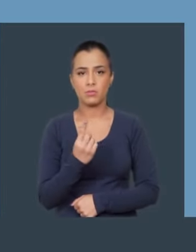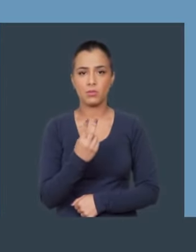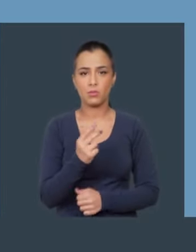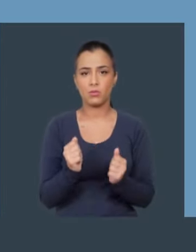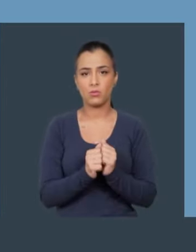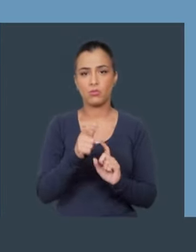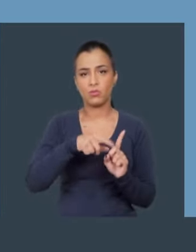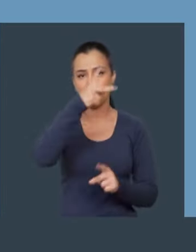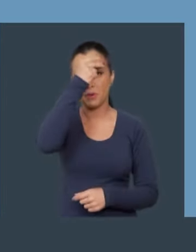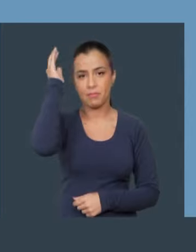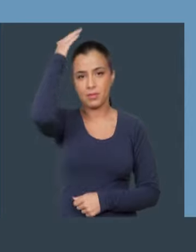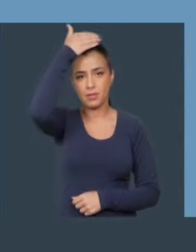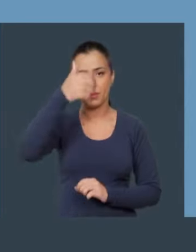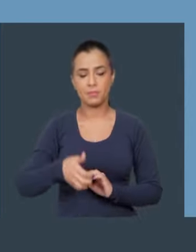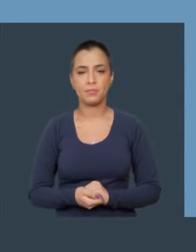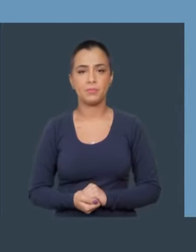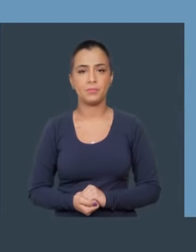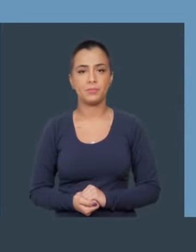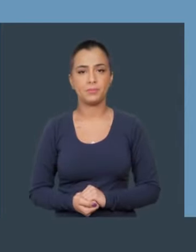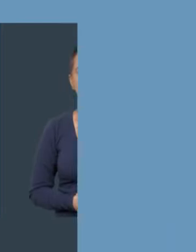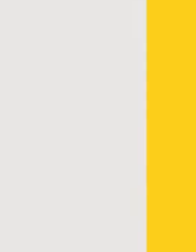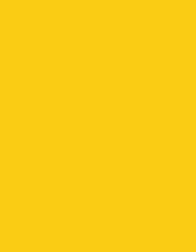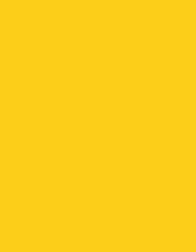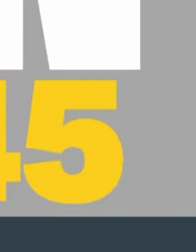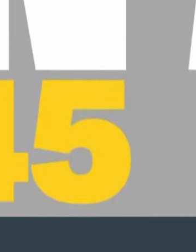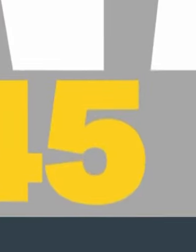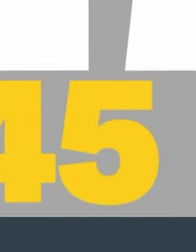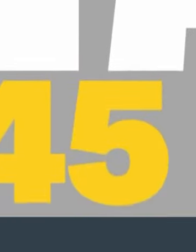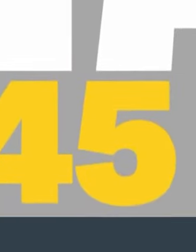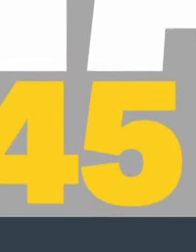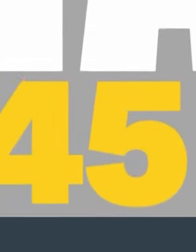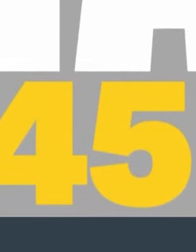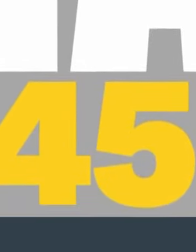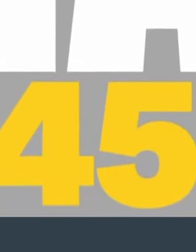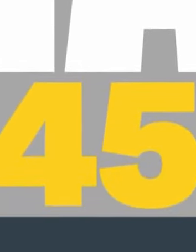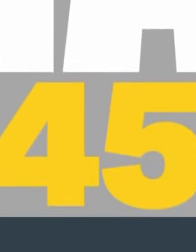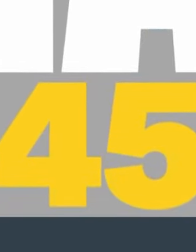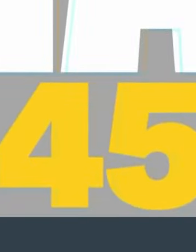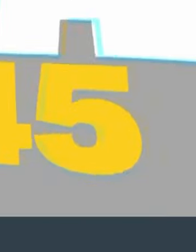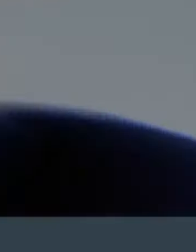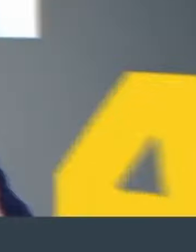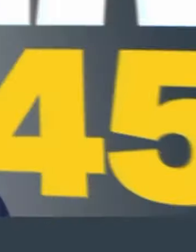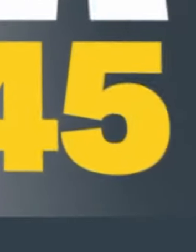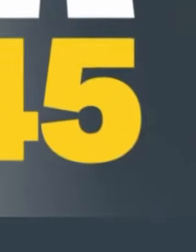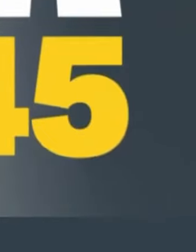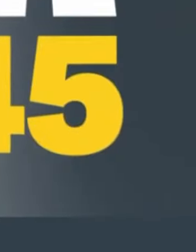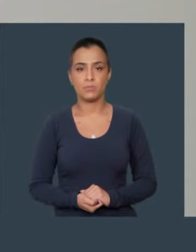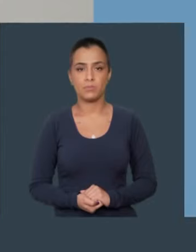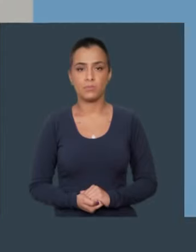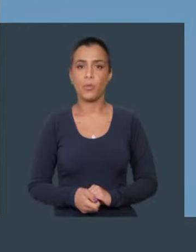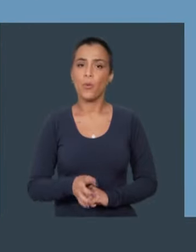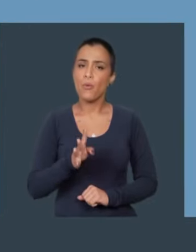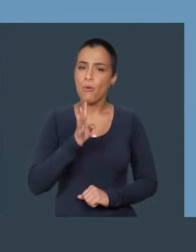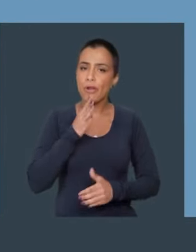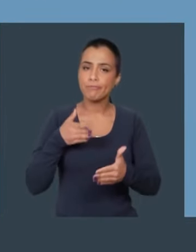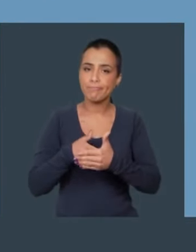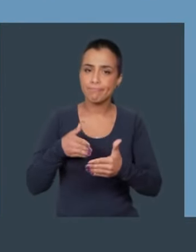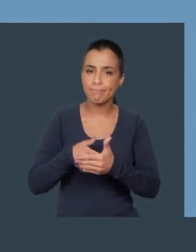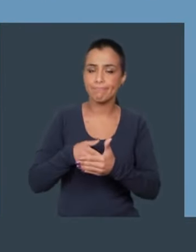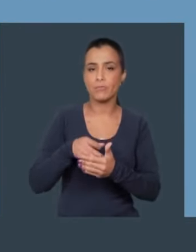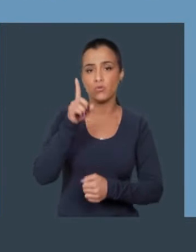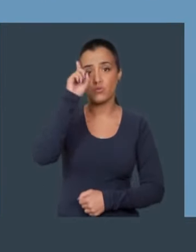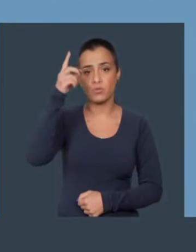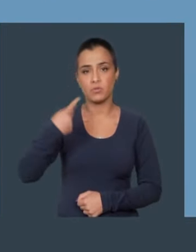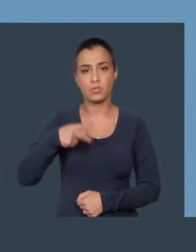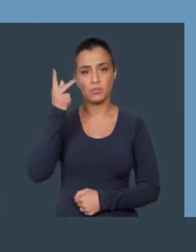45012 e Da Atena Prefeitão. Da Atena, 45! Conheça os obstáculos